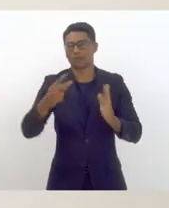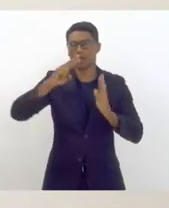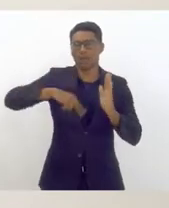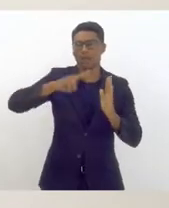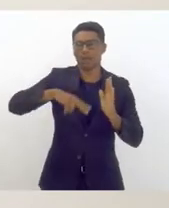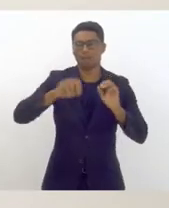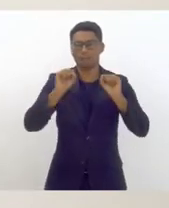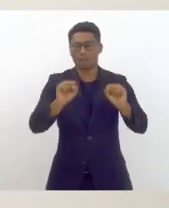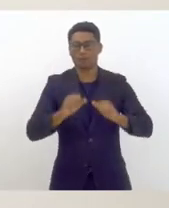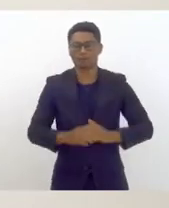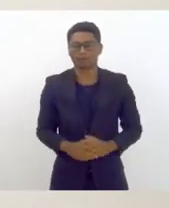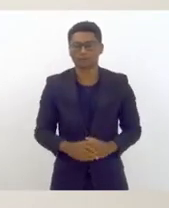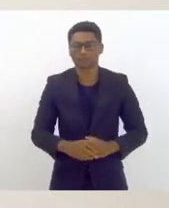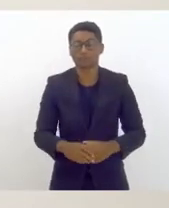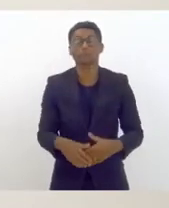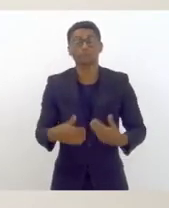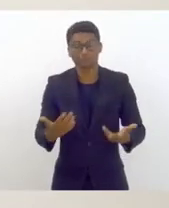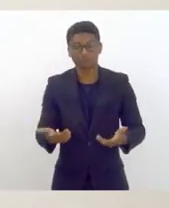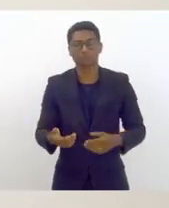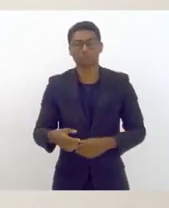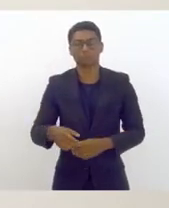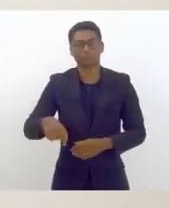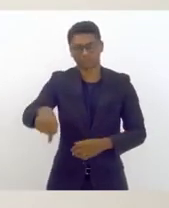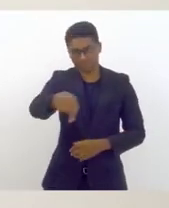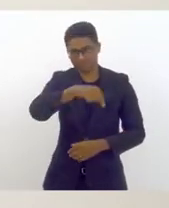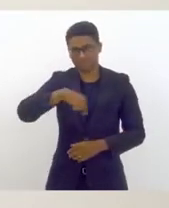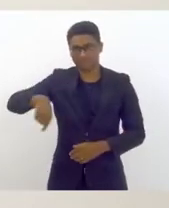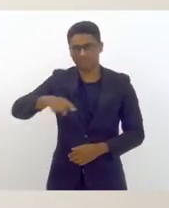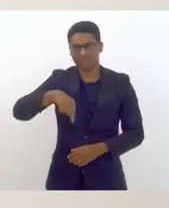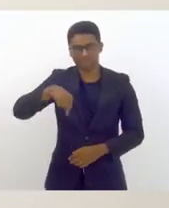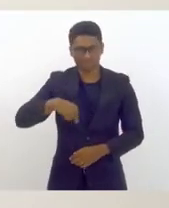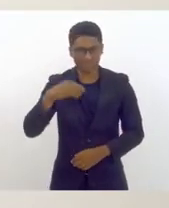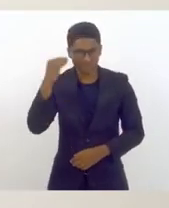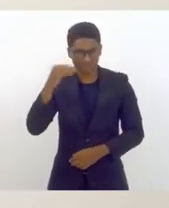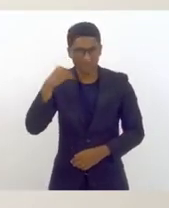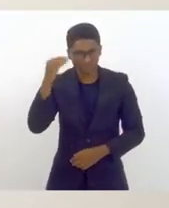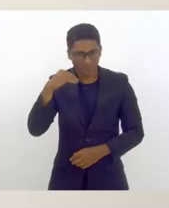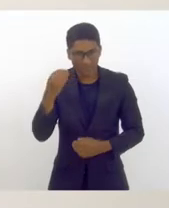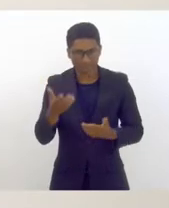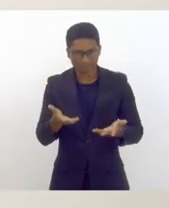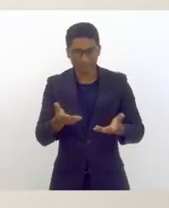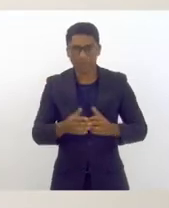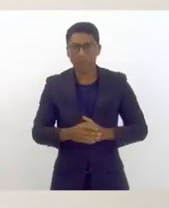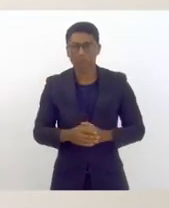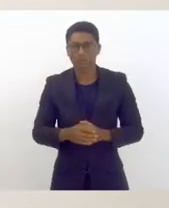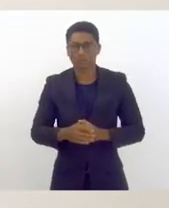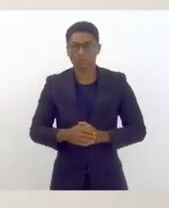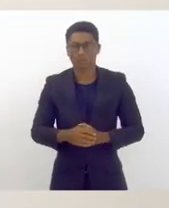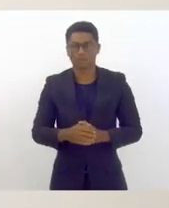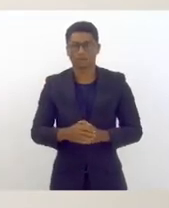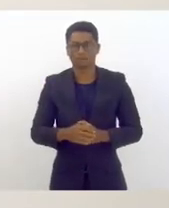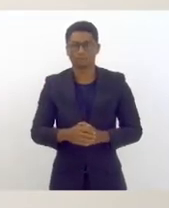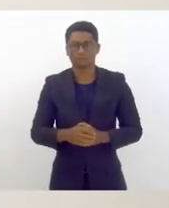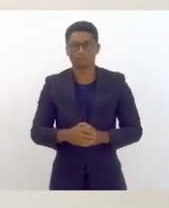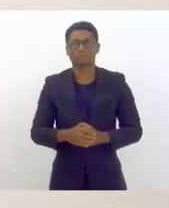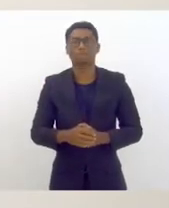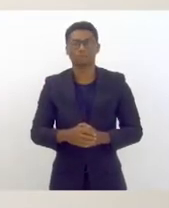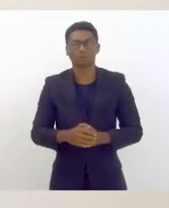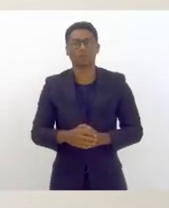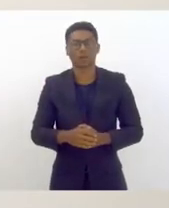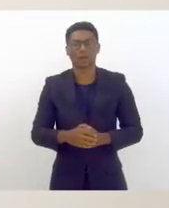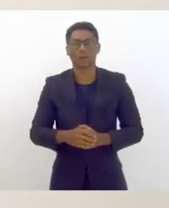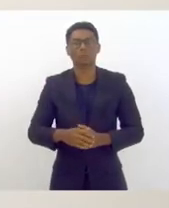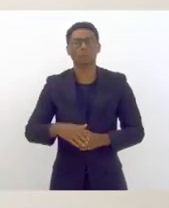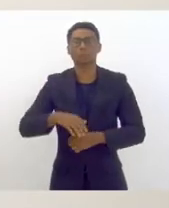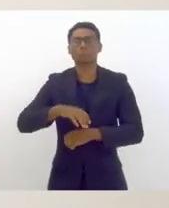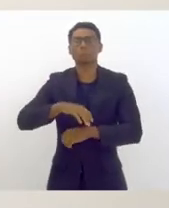essa experiência nossa, para concluir, é uma experiência que é inédita no